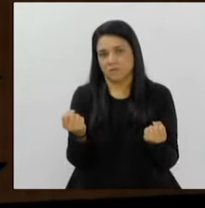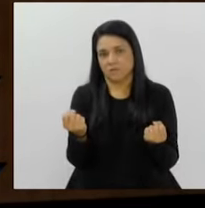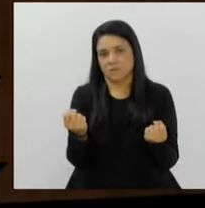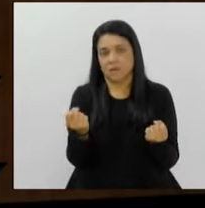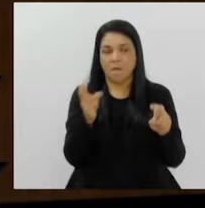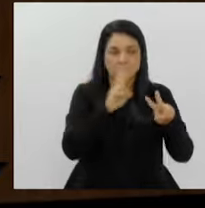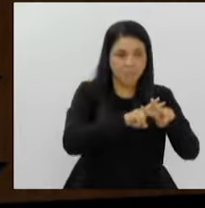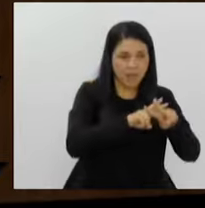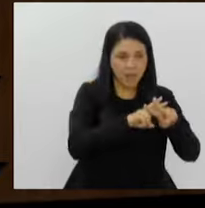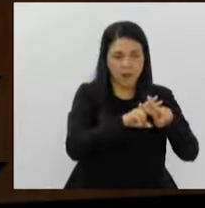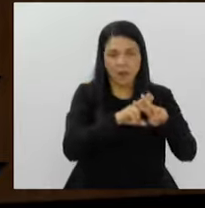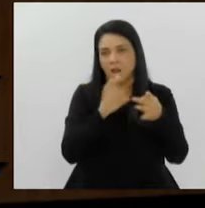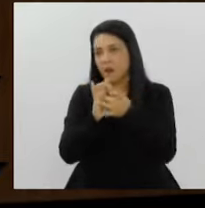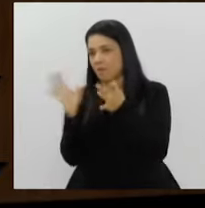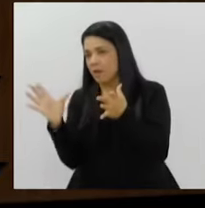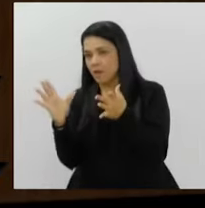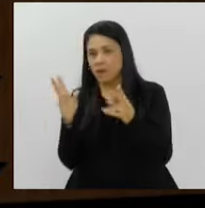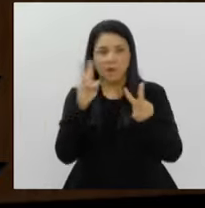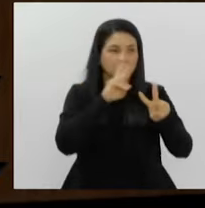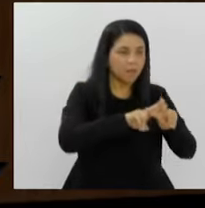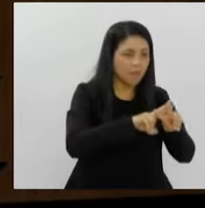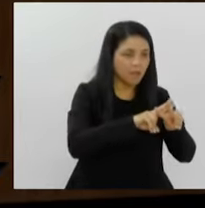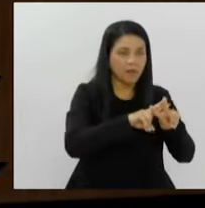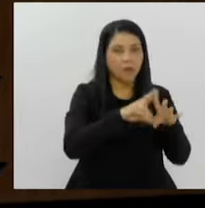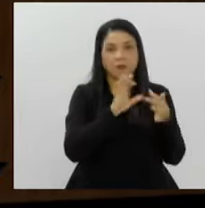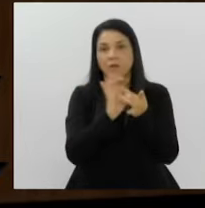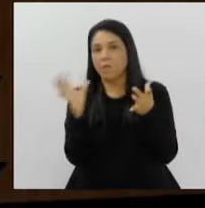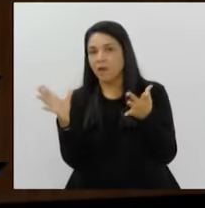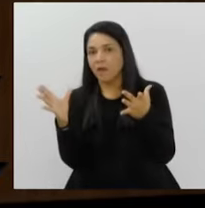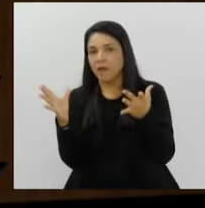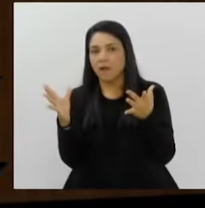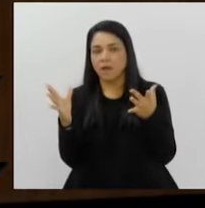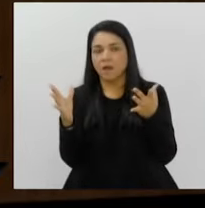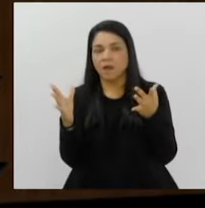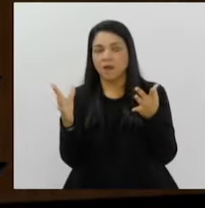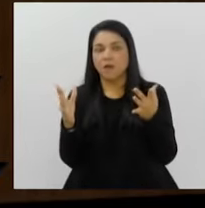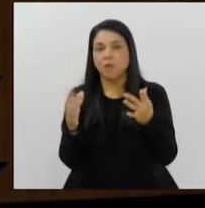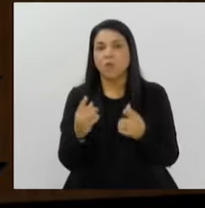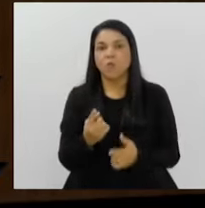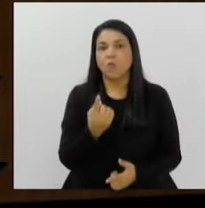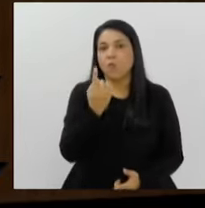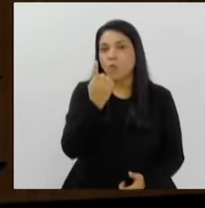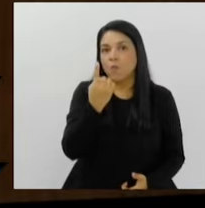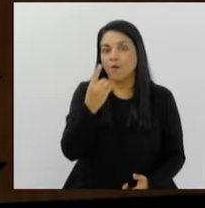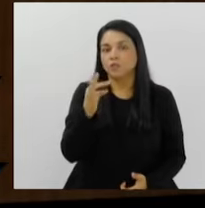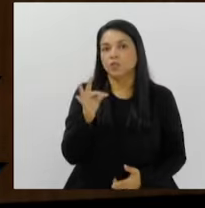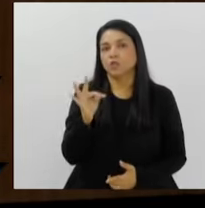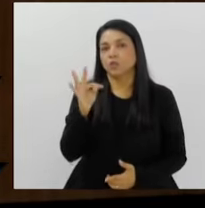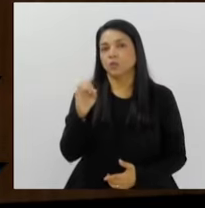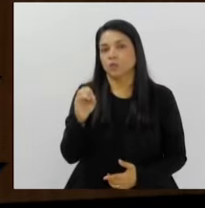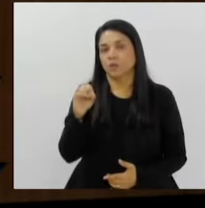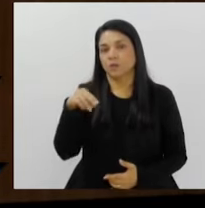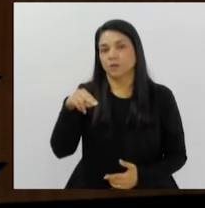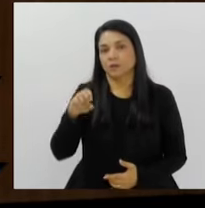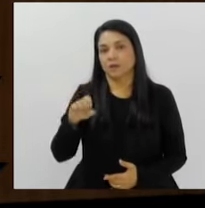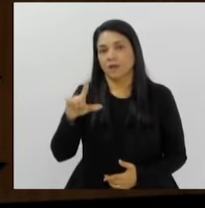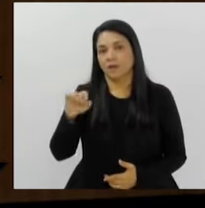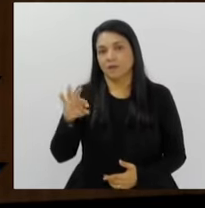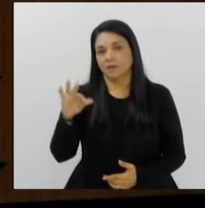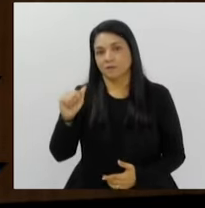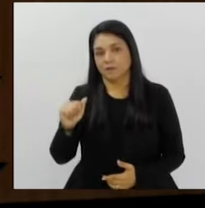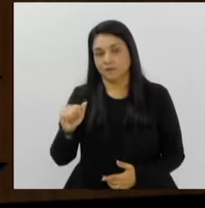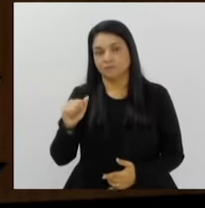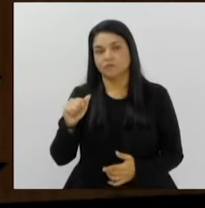Não dá para a polícia prender um traficante com quase uma tonelada de cocaína, avaliada em